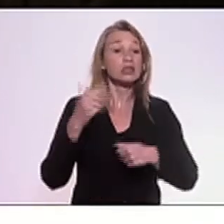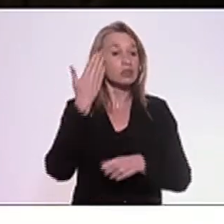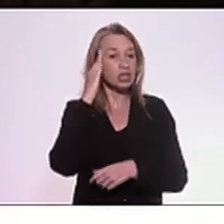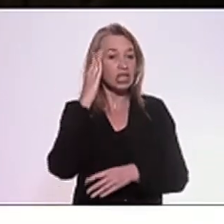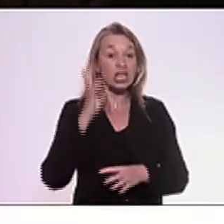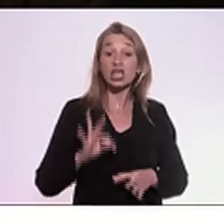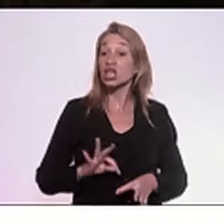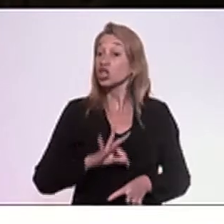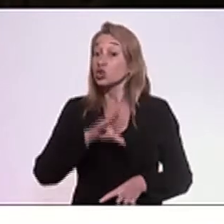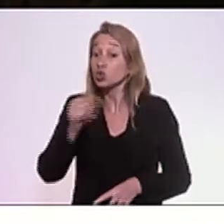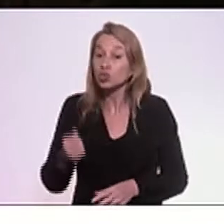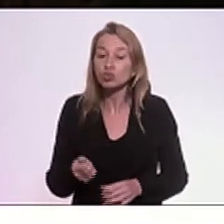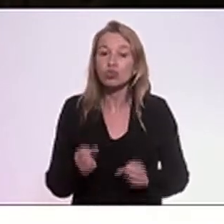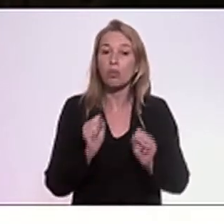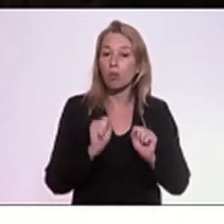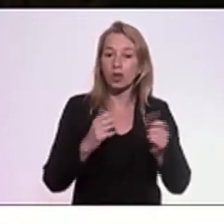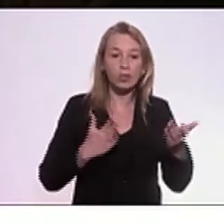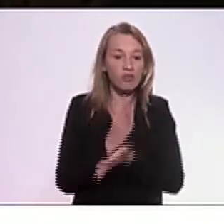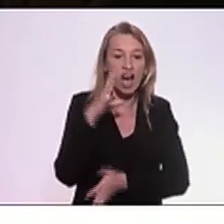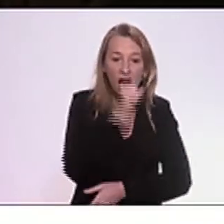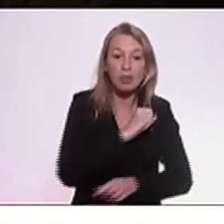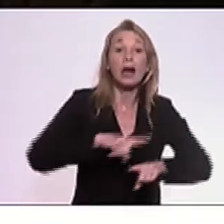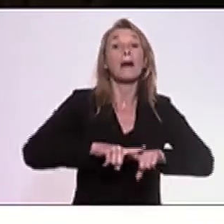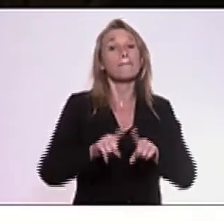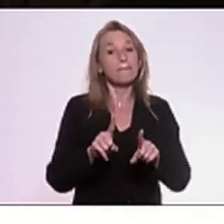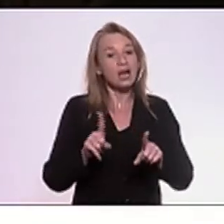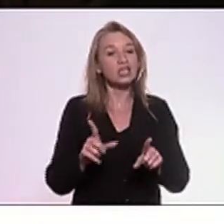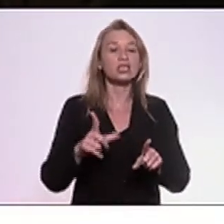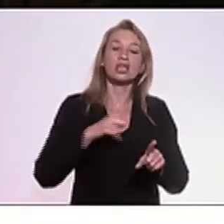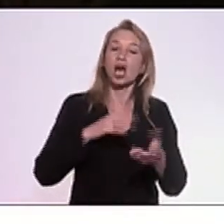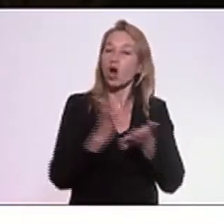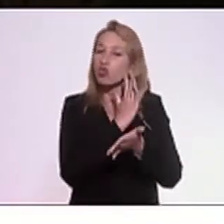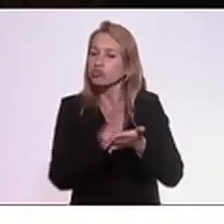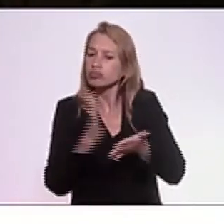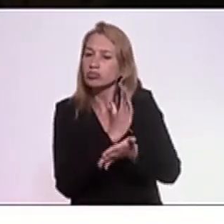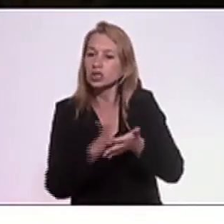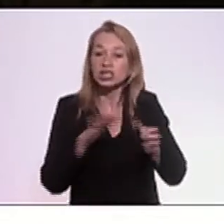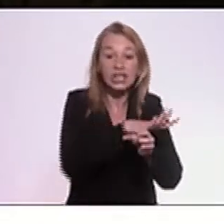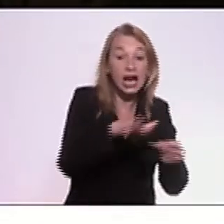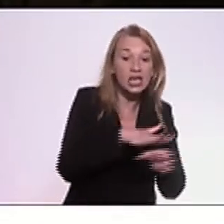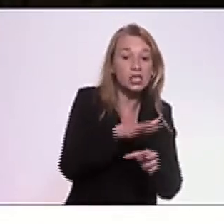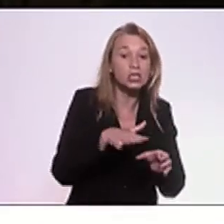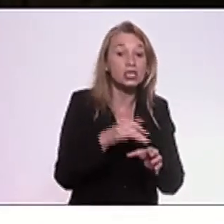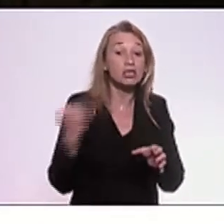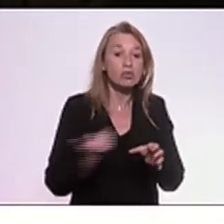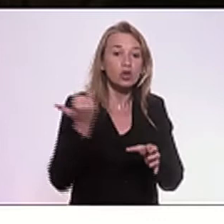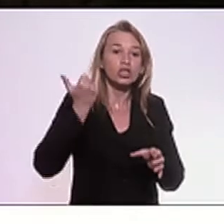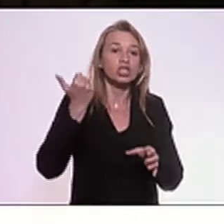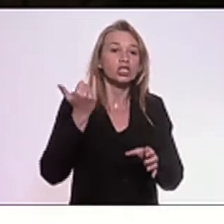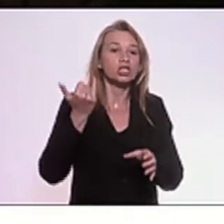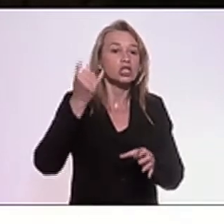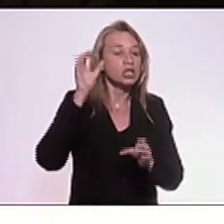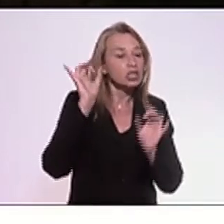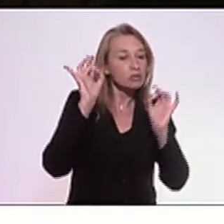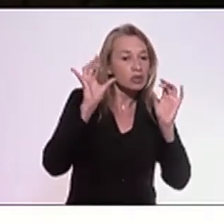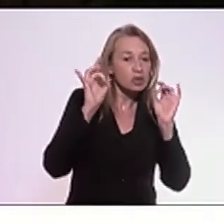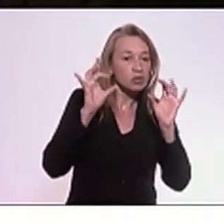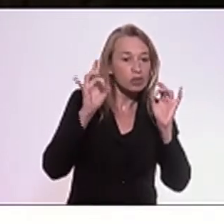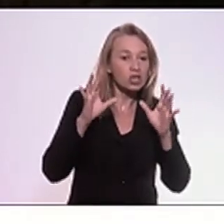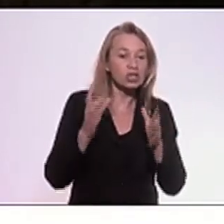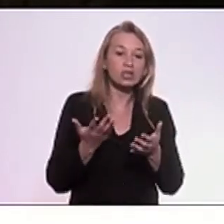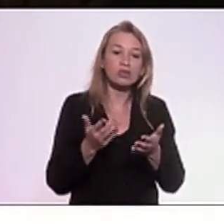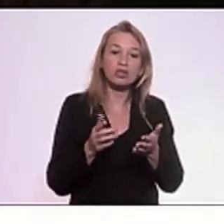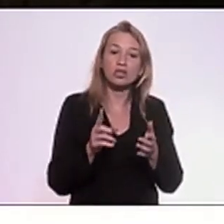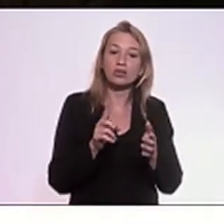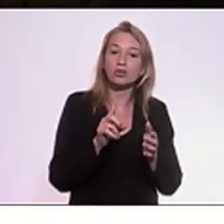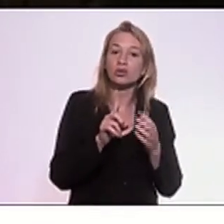nem tudo dá para ser vinculado, mas existem algumas áreas que são muito importantes, especialmente as áreas que estão sendo ameaçadas